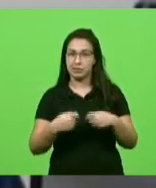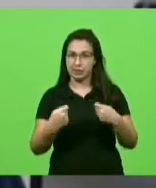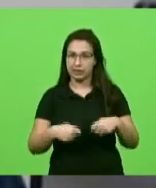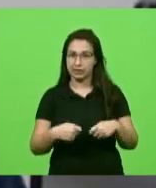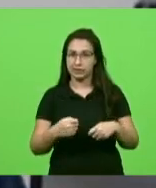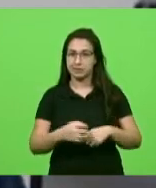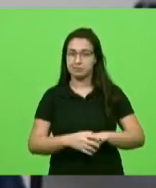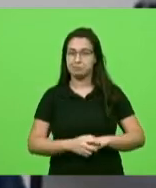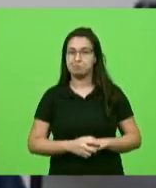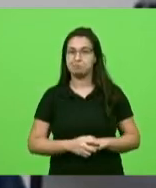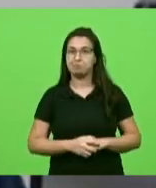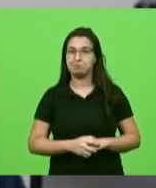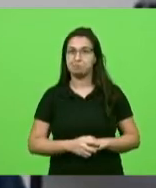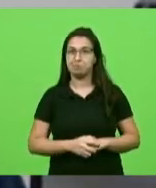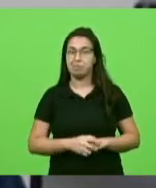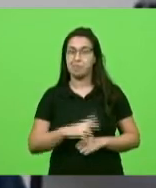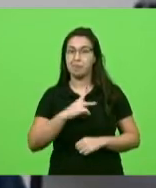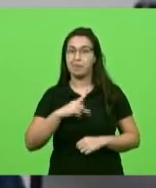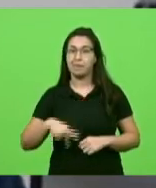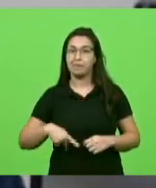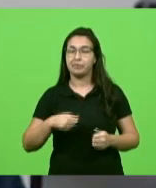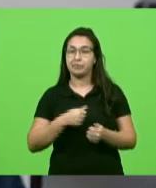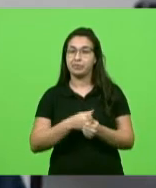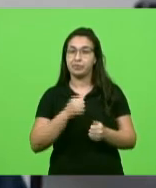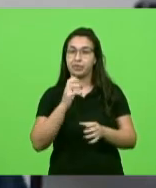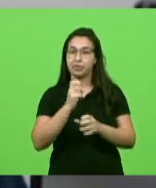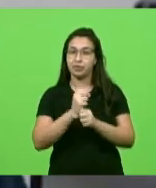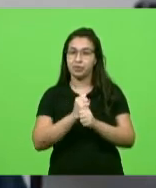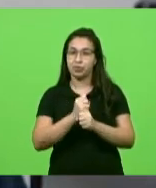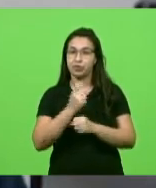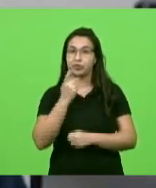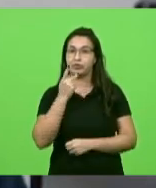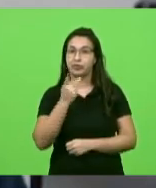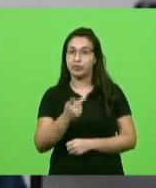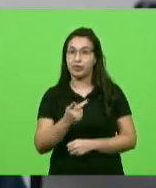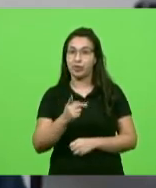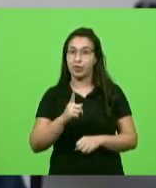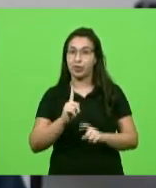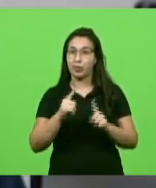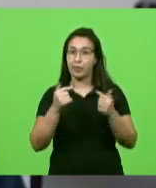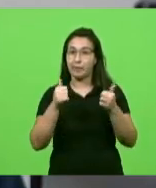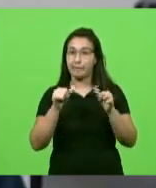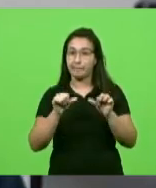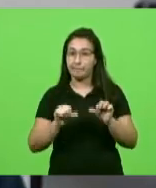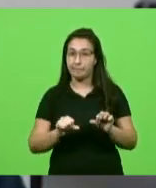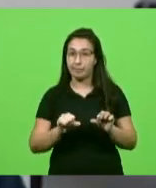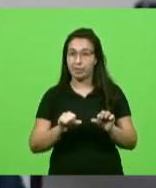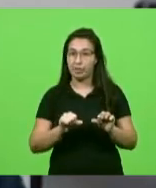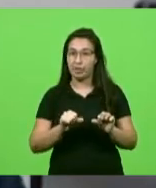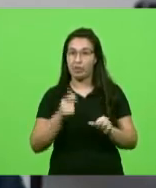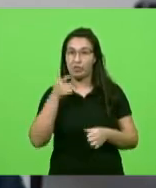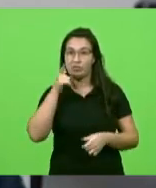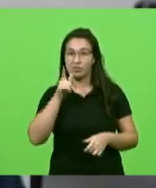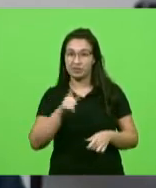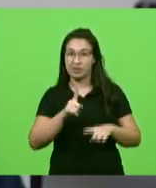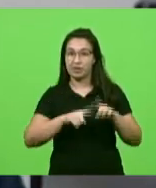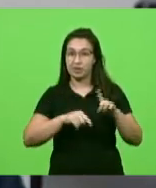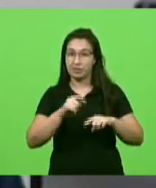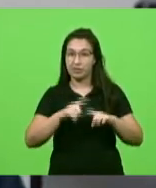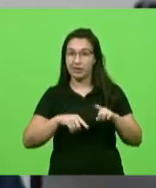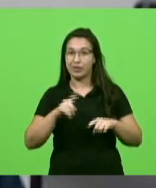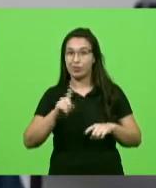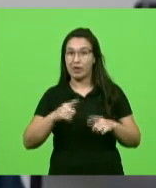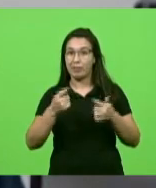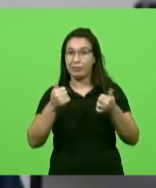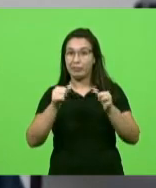meio do processo presidente do Tribunal de Contas enfatizou que pior do que a dificuldade inteiro equipamento seria fazer o pagamento